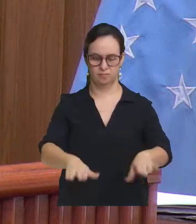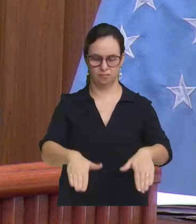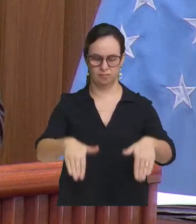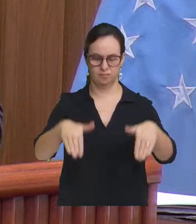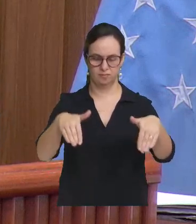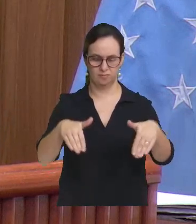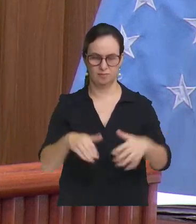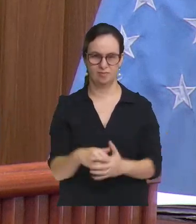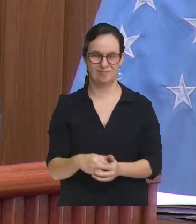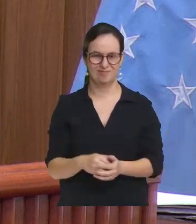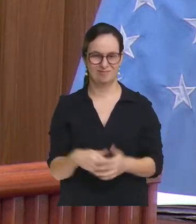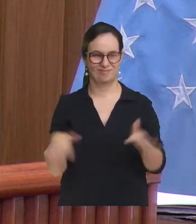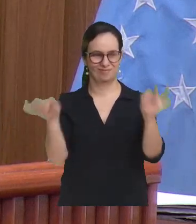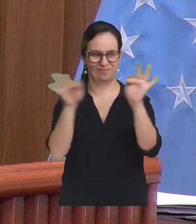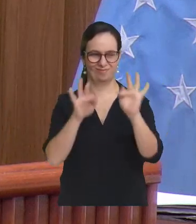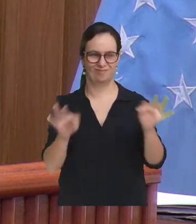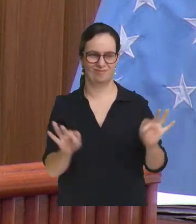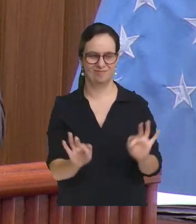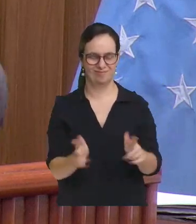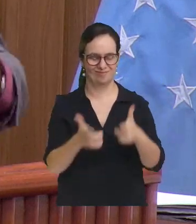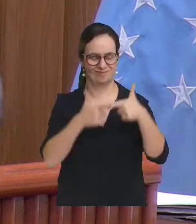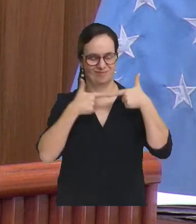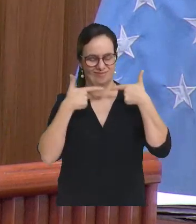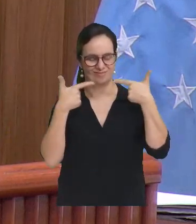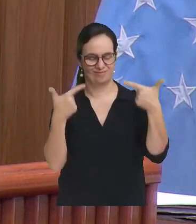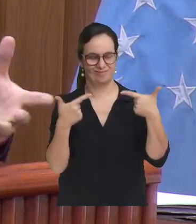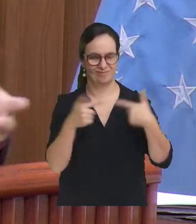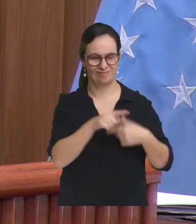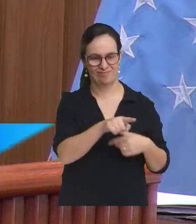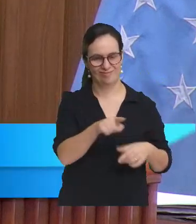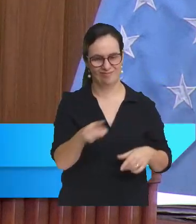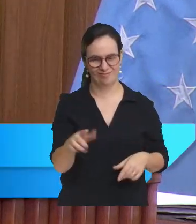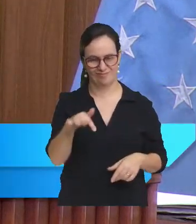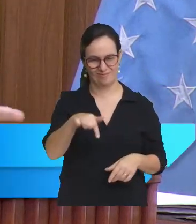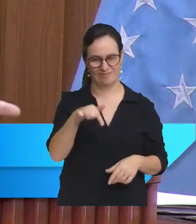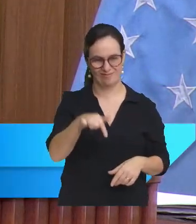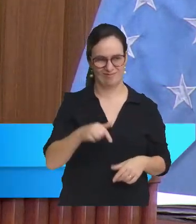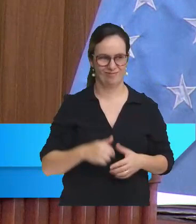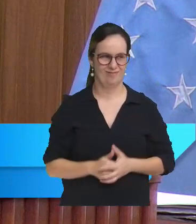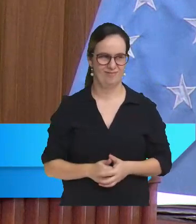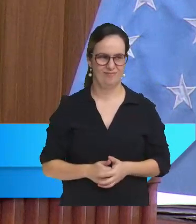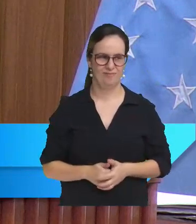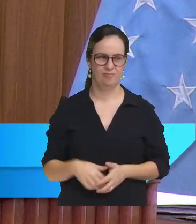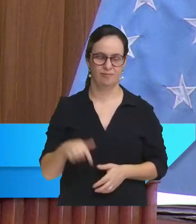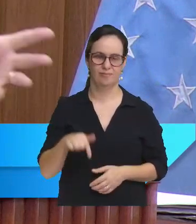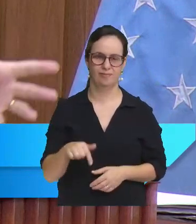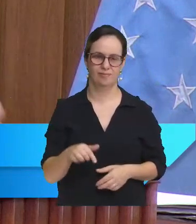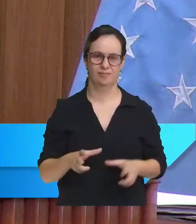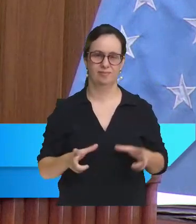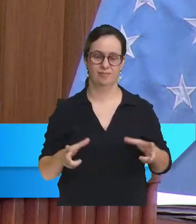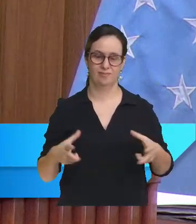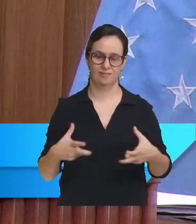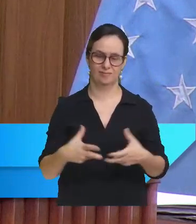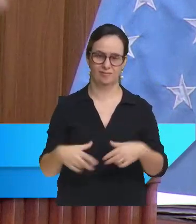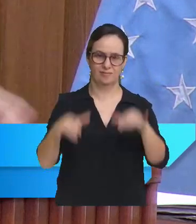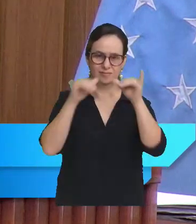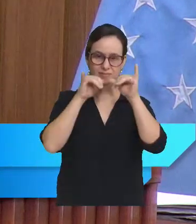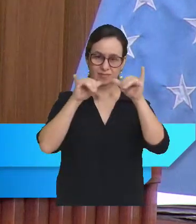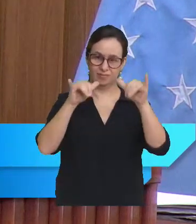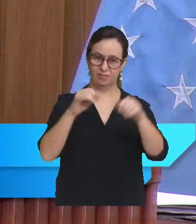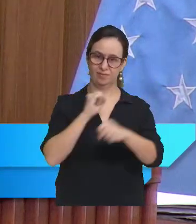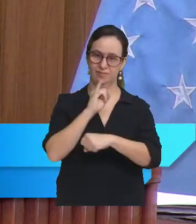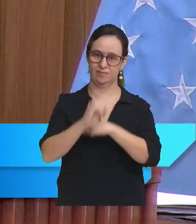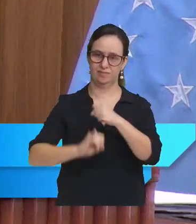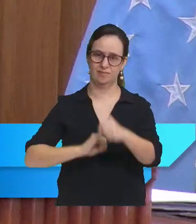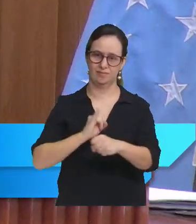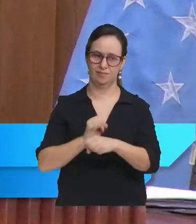plenário com as pessoas aqui acompanhando, embora hoje, né, a Câmara seja divulgada aí pelas redes sociais,